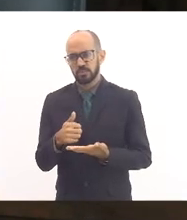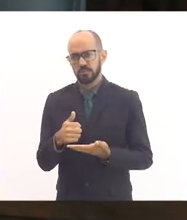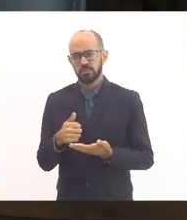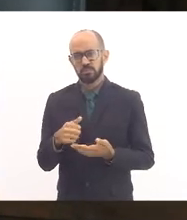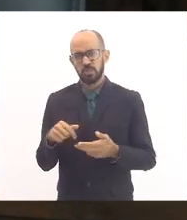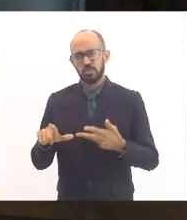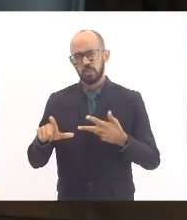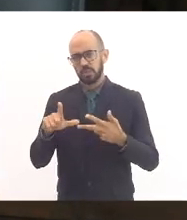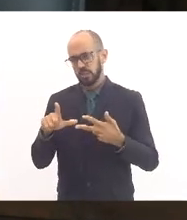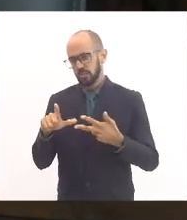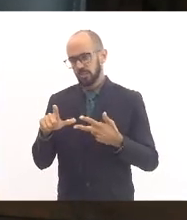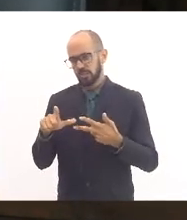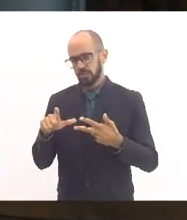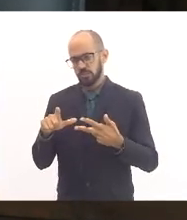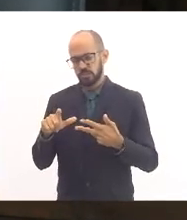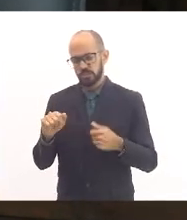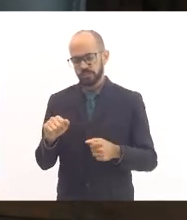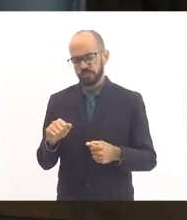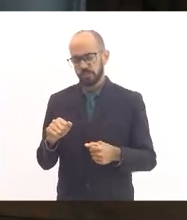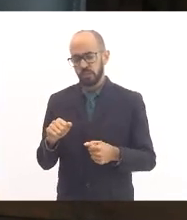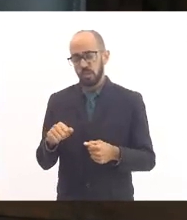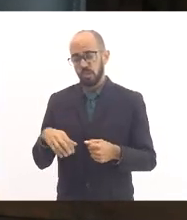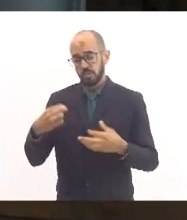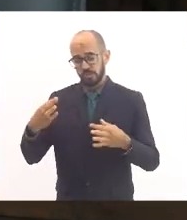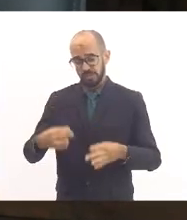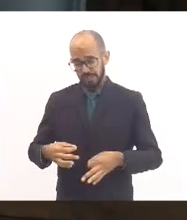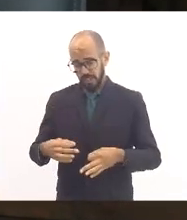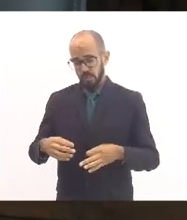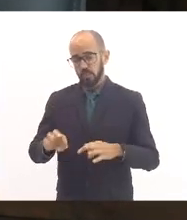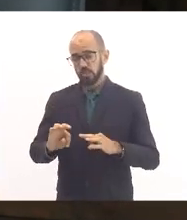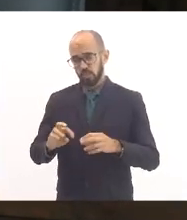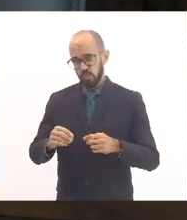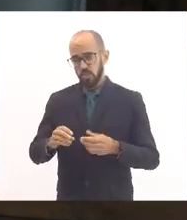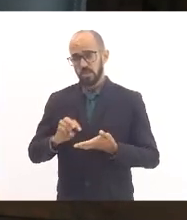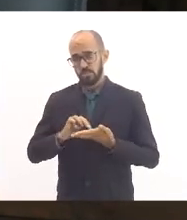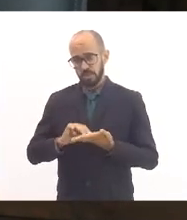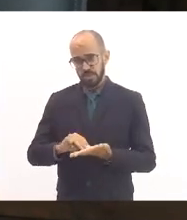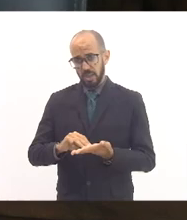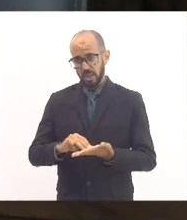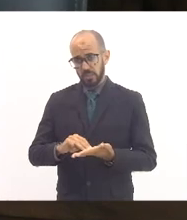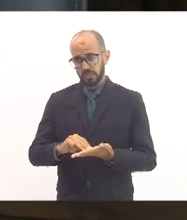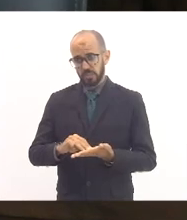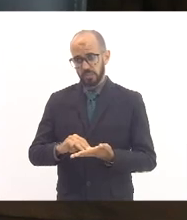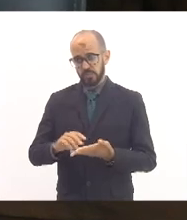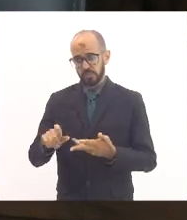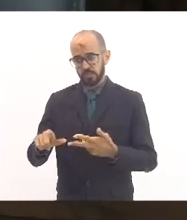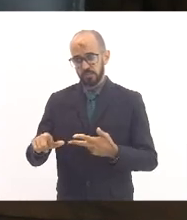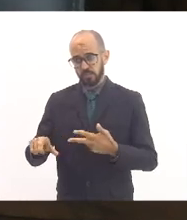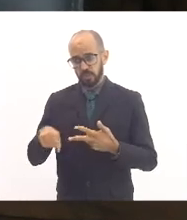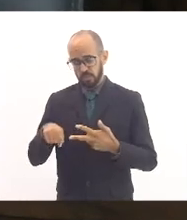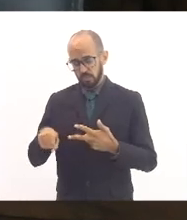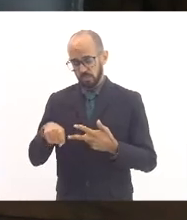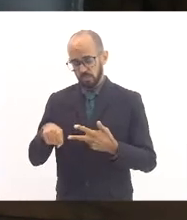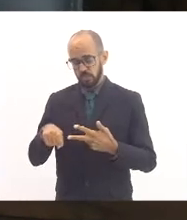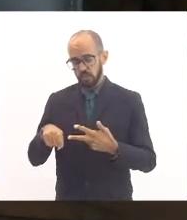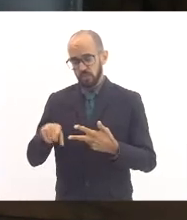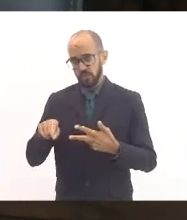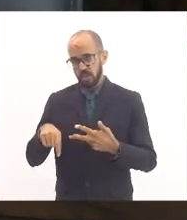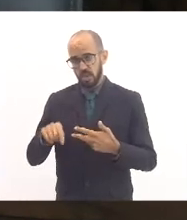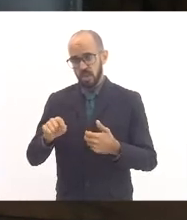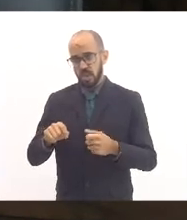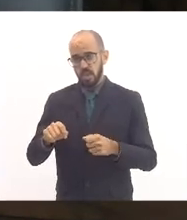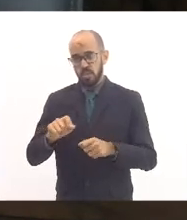pelo poder legislativo qual seria o ideal em toda a mensagem que vem pelo executivo que é de atribuição